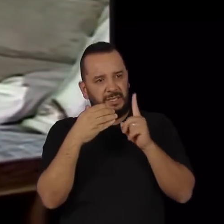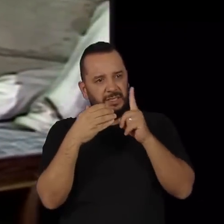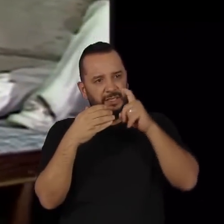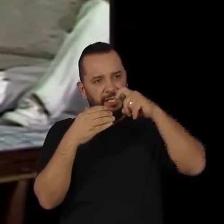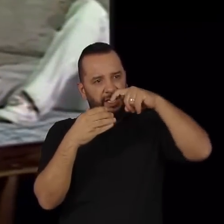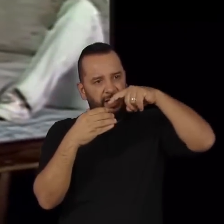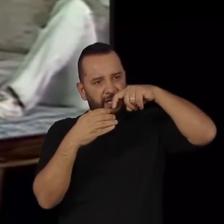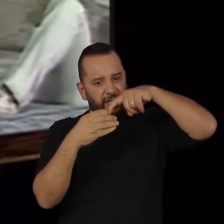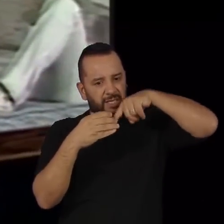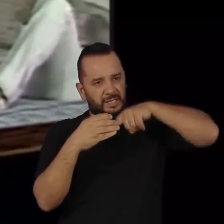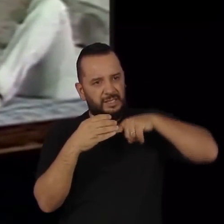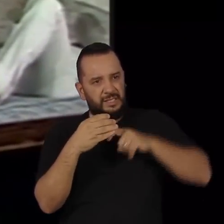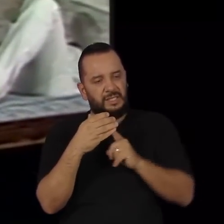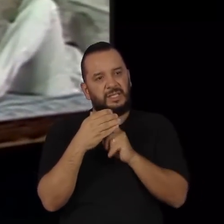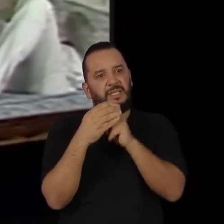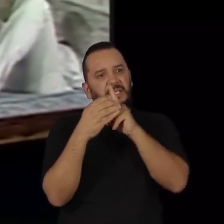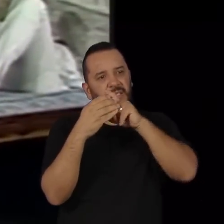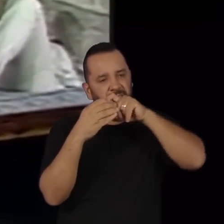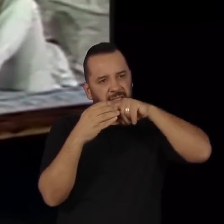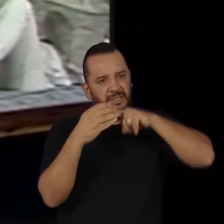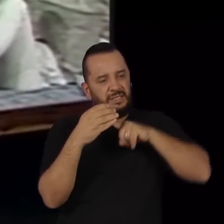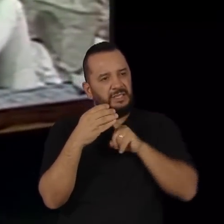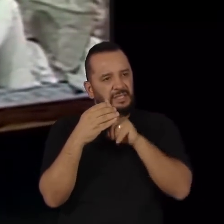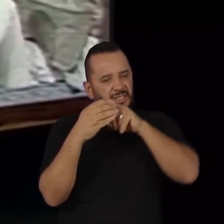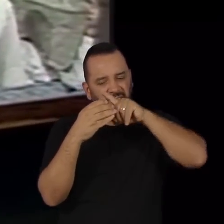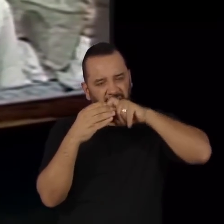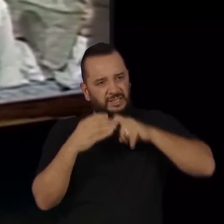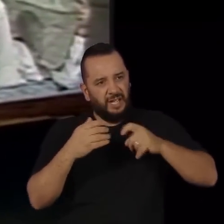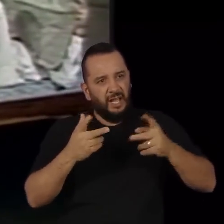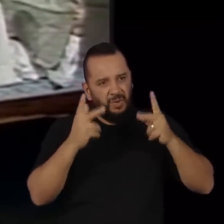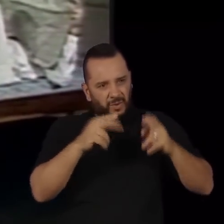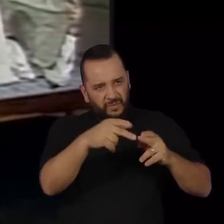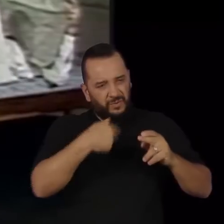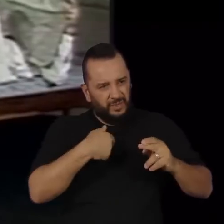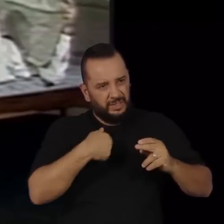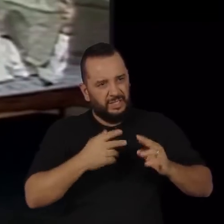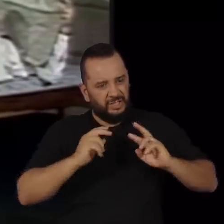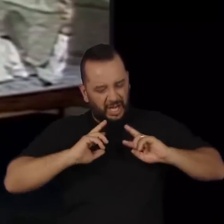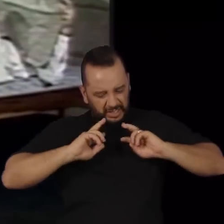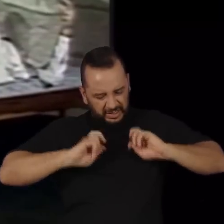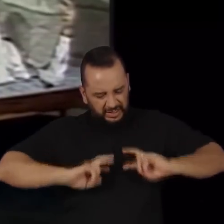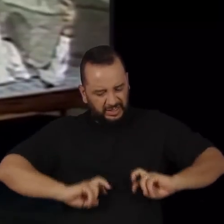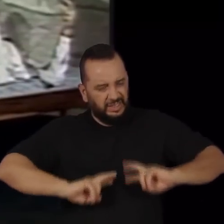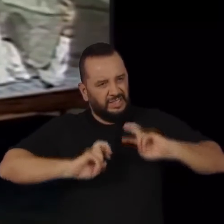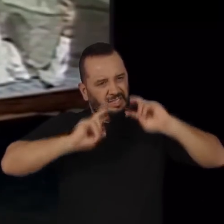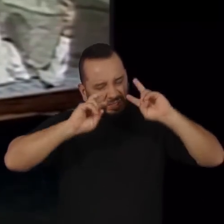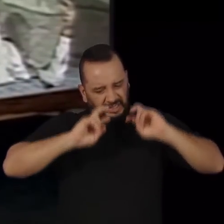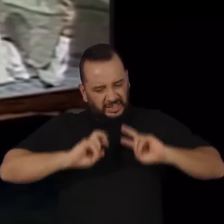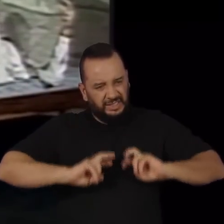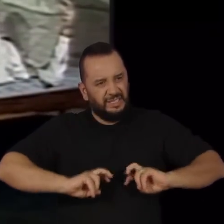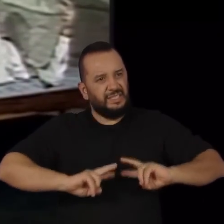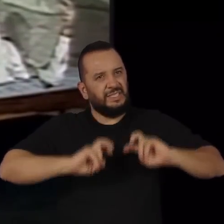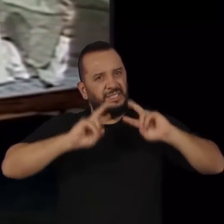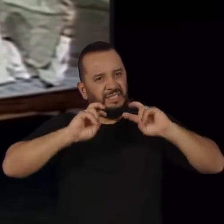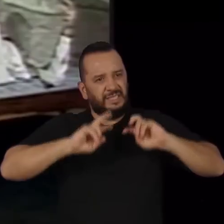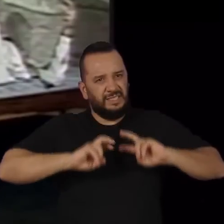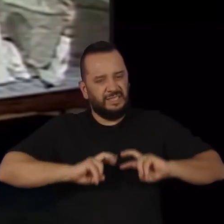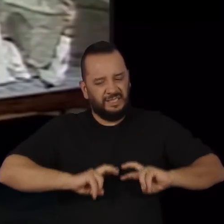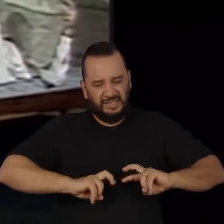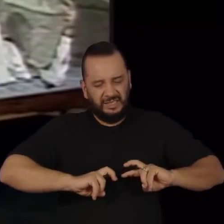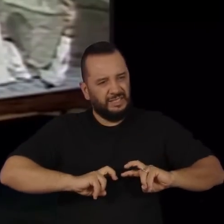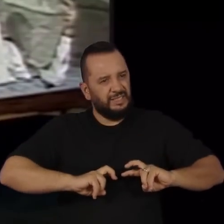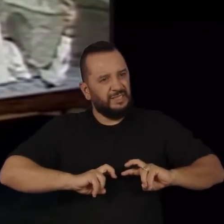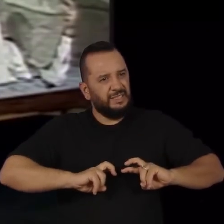comendo, comendo, cavando, cavando, até não sobrar mais